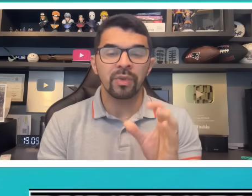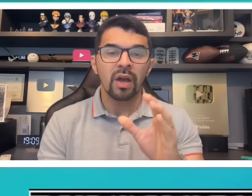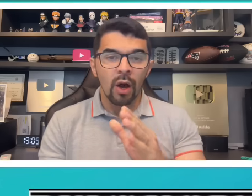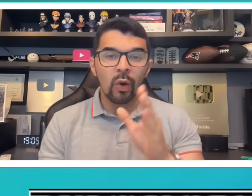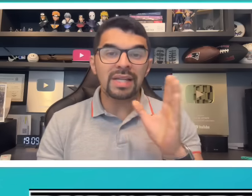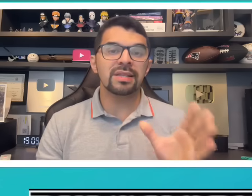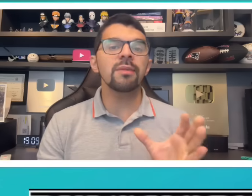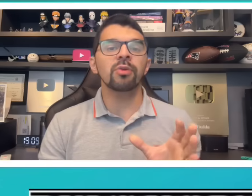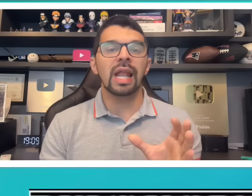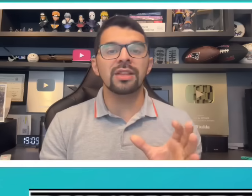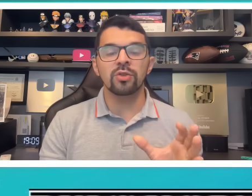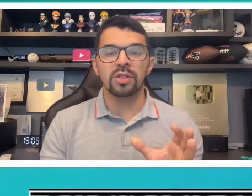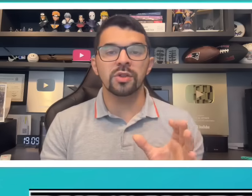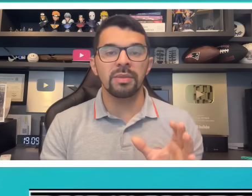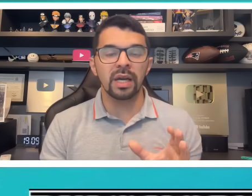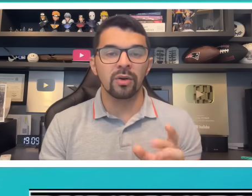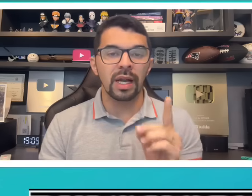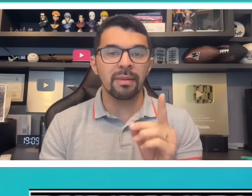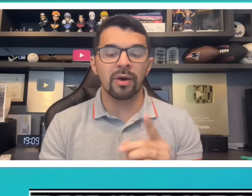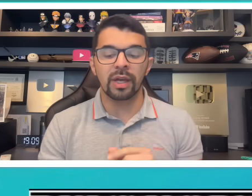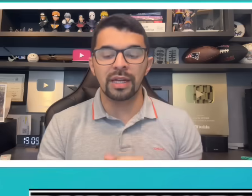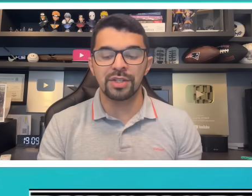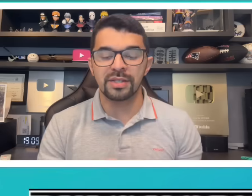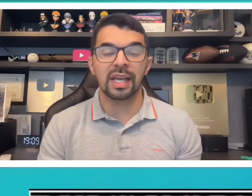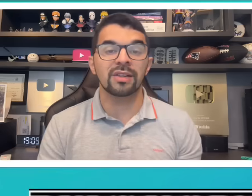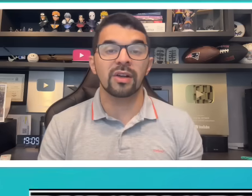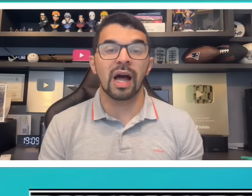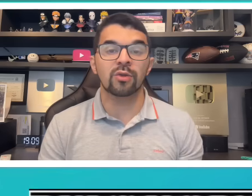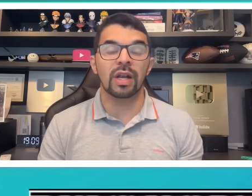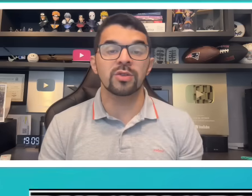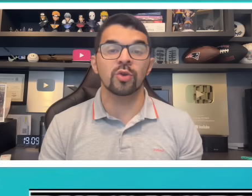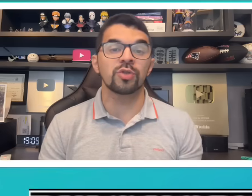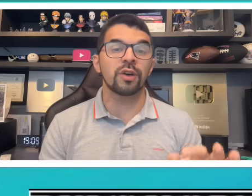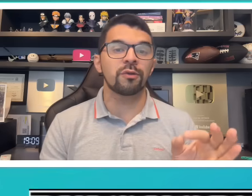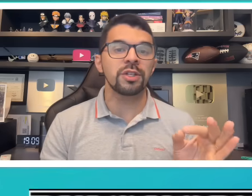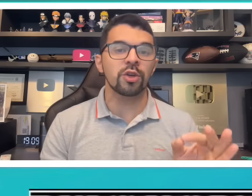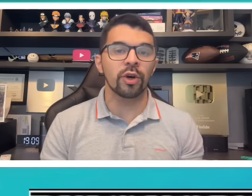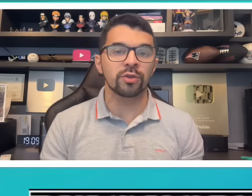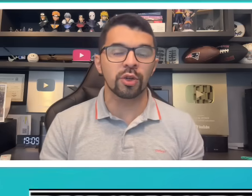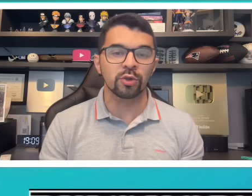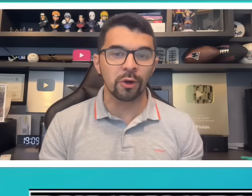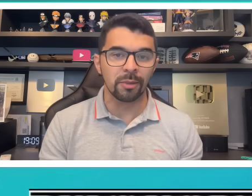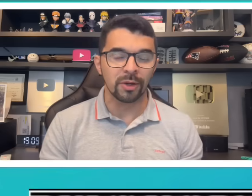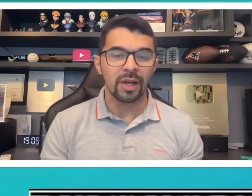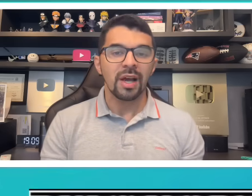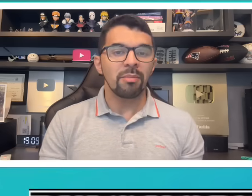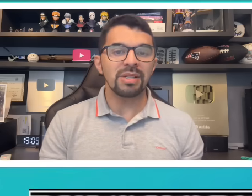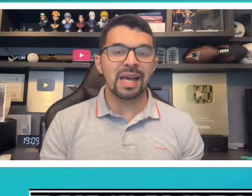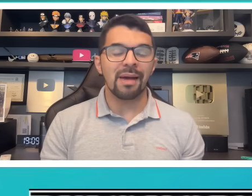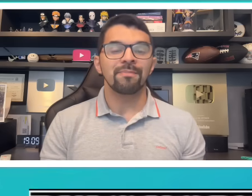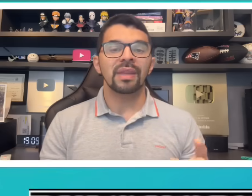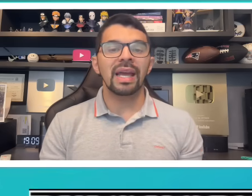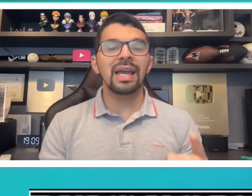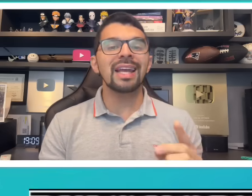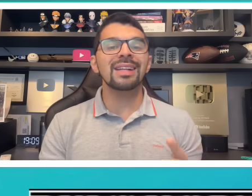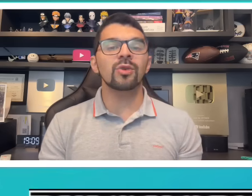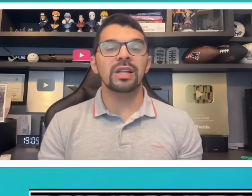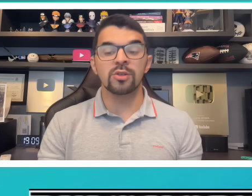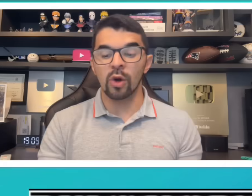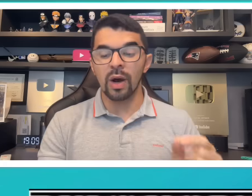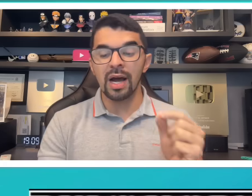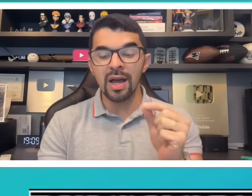operacional? O exemplo lá do nosso amigo, lembram que ele disse que atualizou no dia 28 de outubro? Pois é,